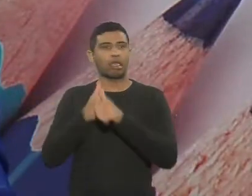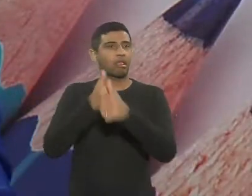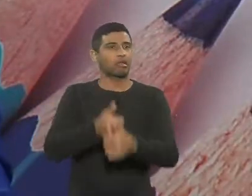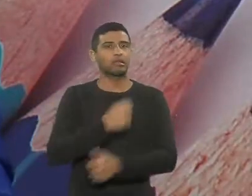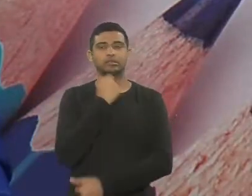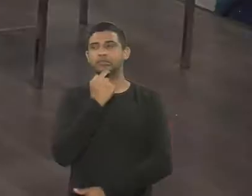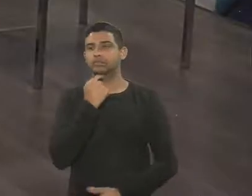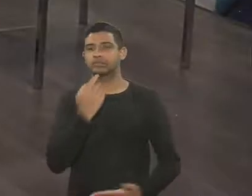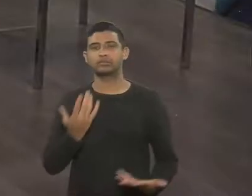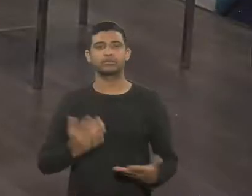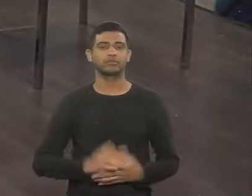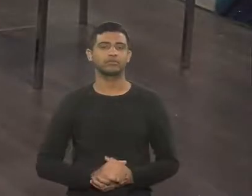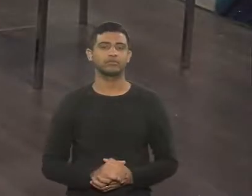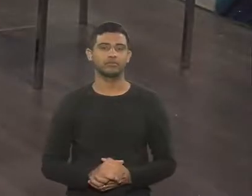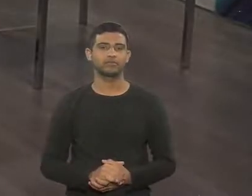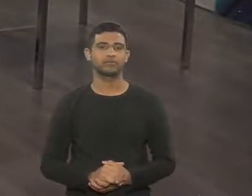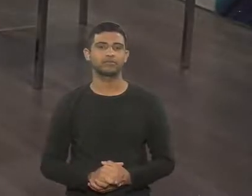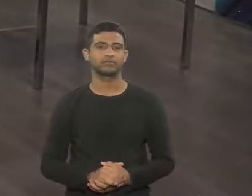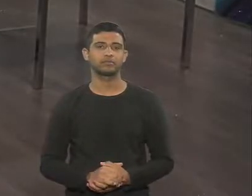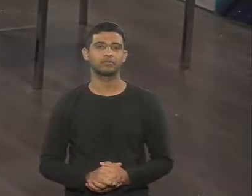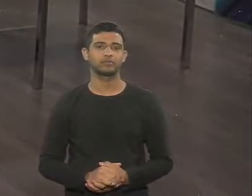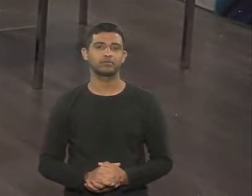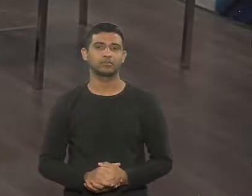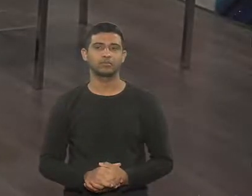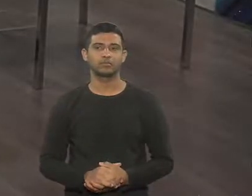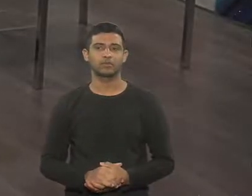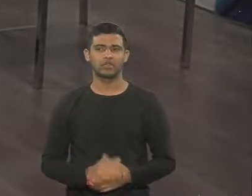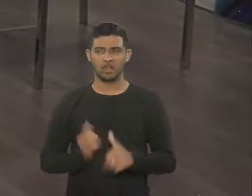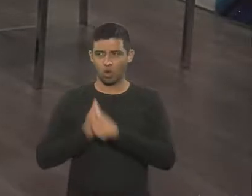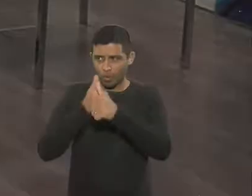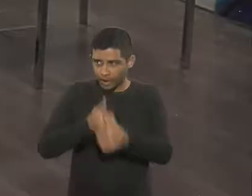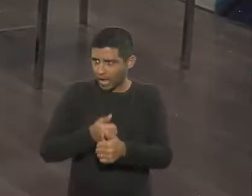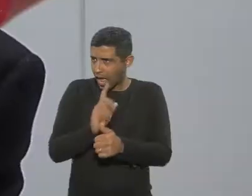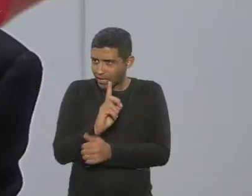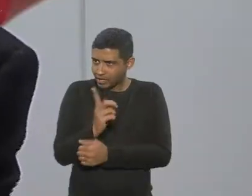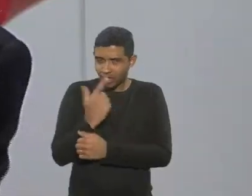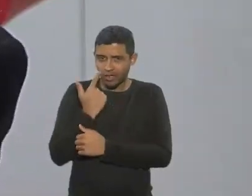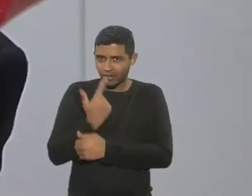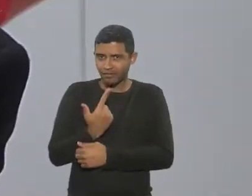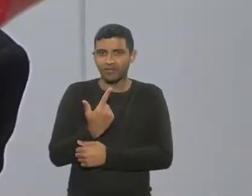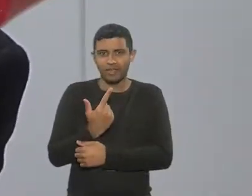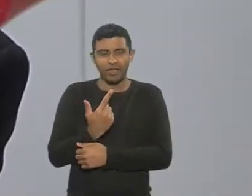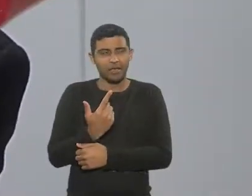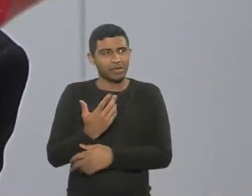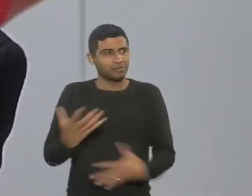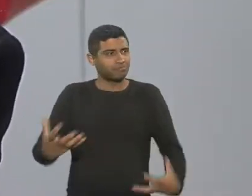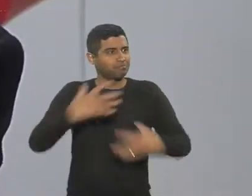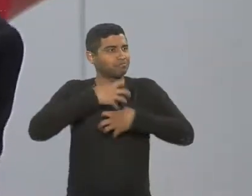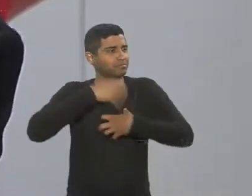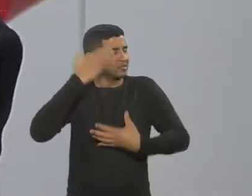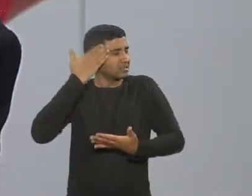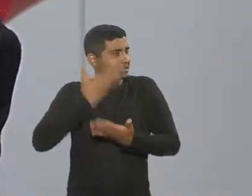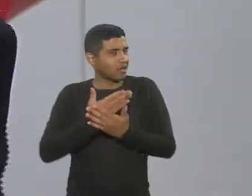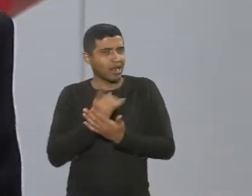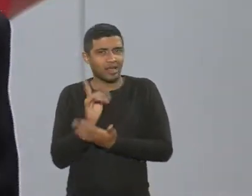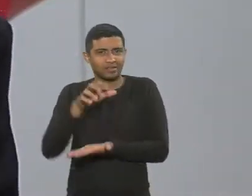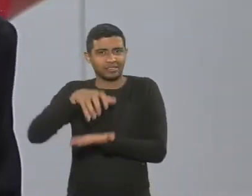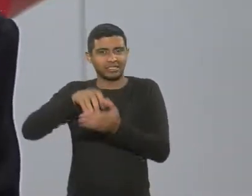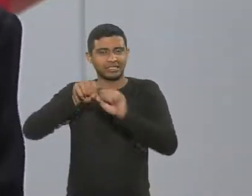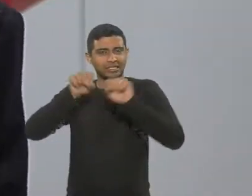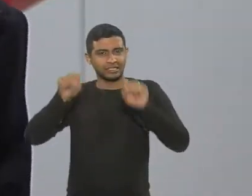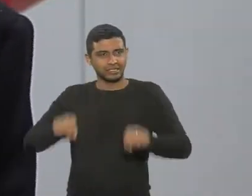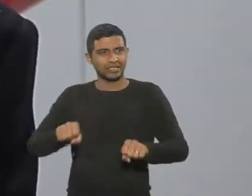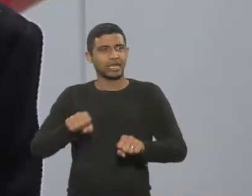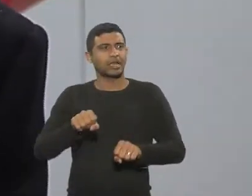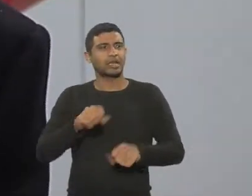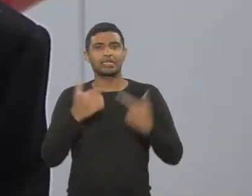acompanhar. Não dá para acompanhar. Assim, então, e não é para acompanhar. Esses são problemas da sociedade que afetam o sistema de crença, o jornalismo, né? Assim. E o